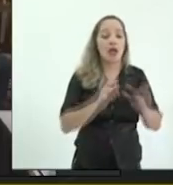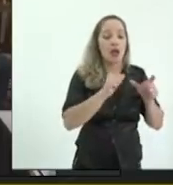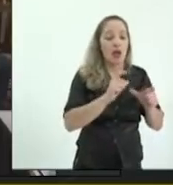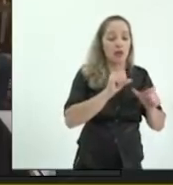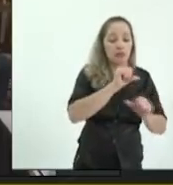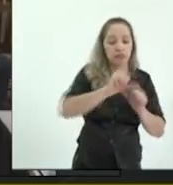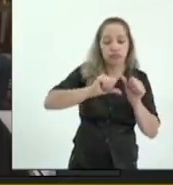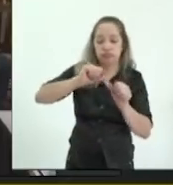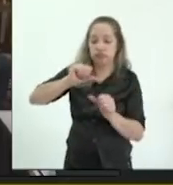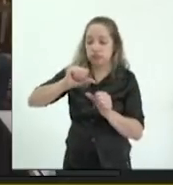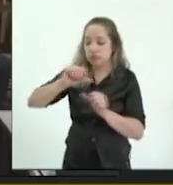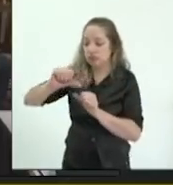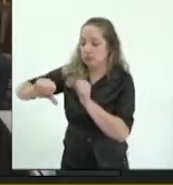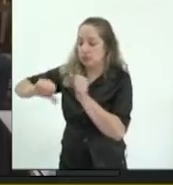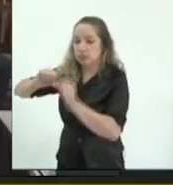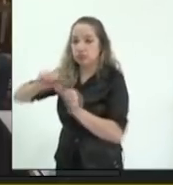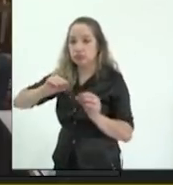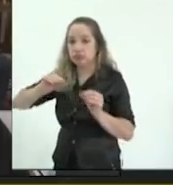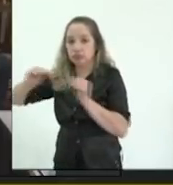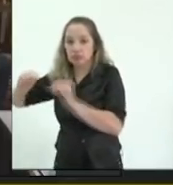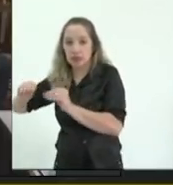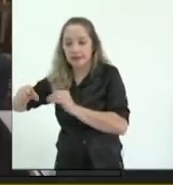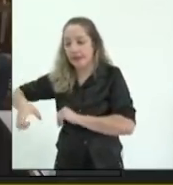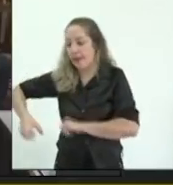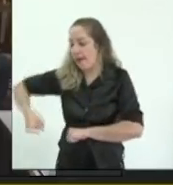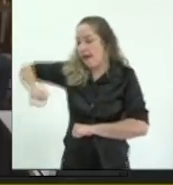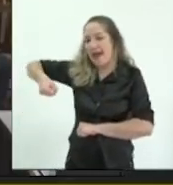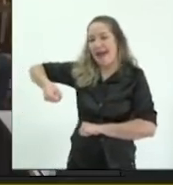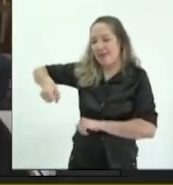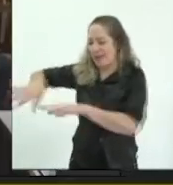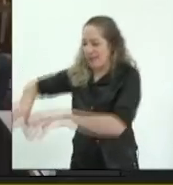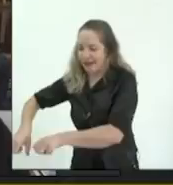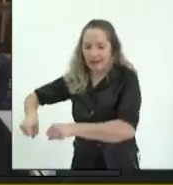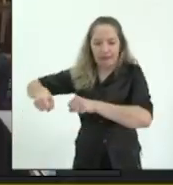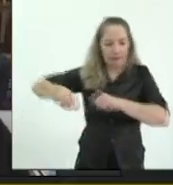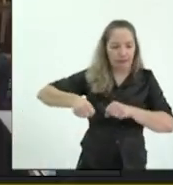seja sem atrito nenhum e a mala vá direto. Então, esse tipo de